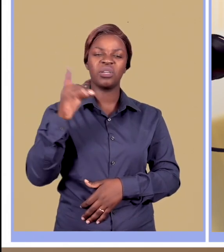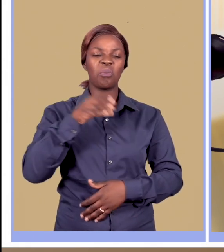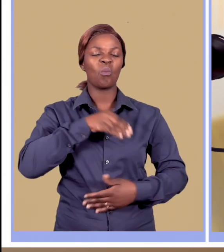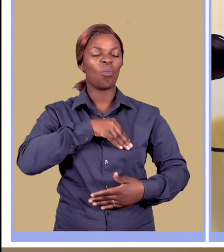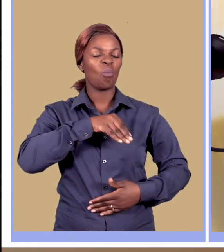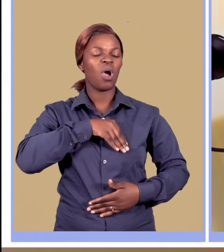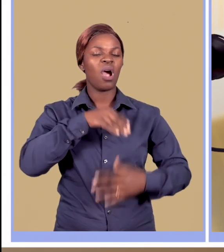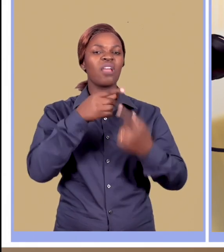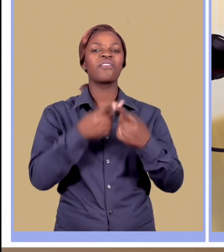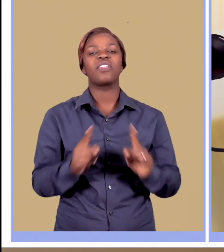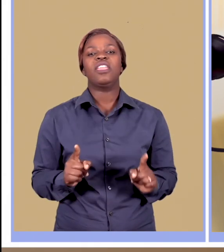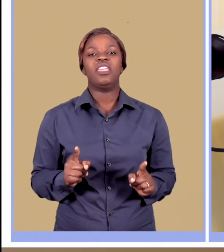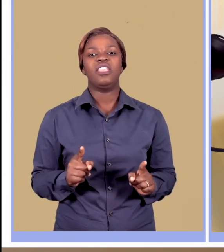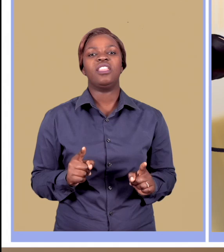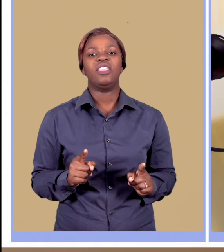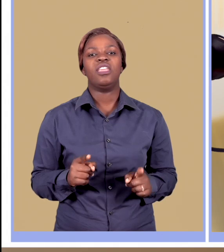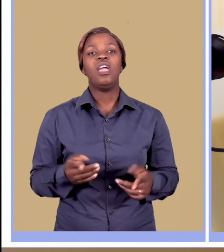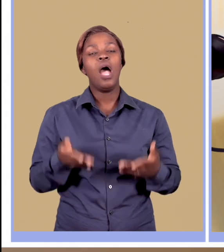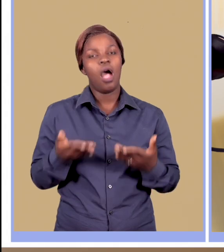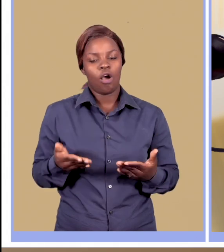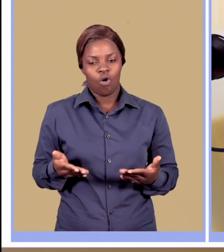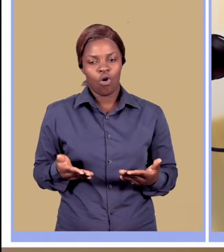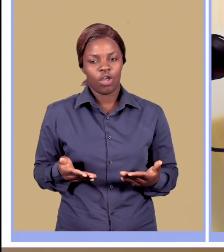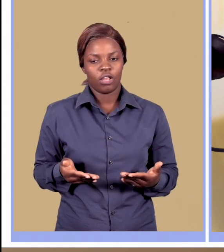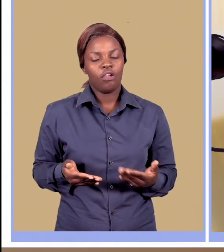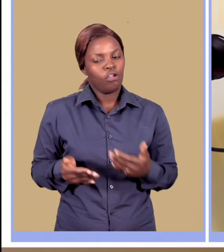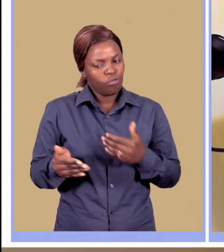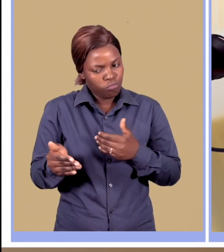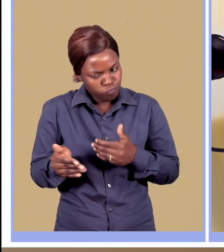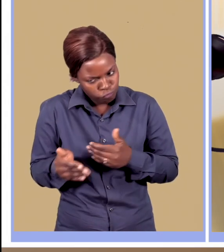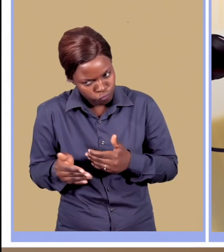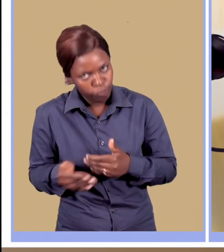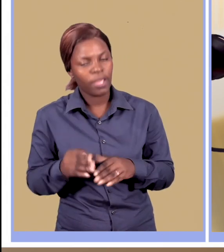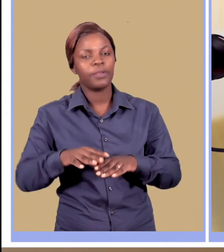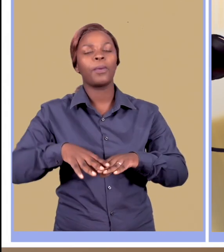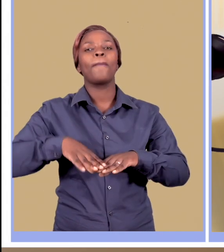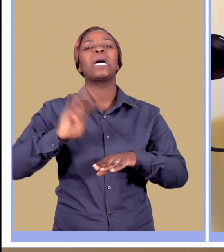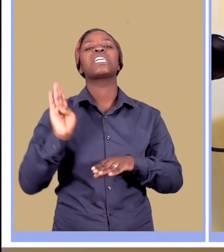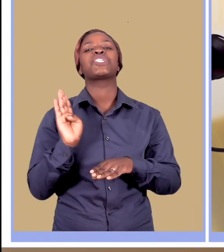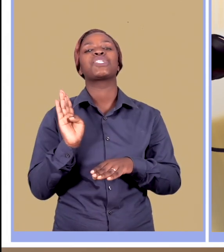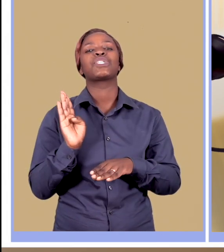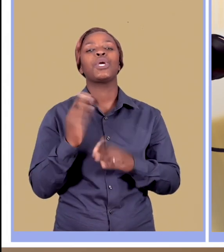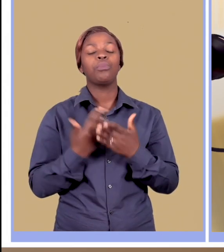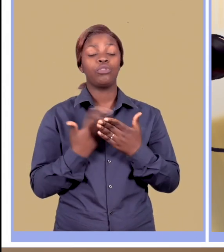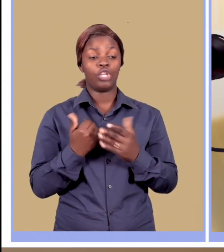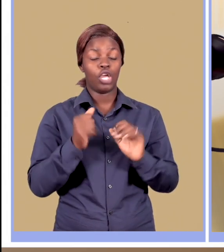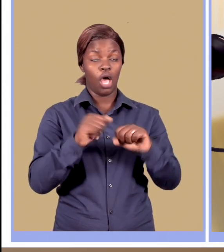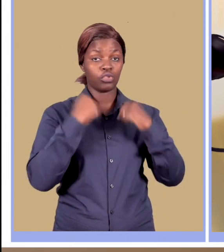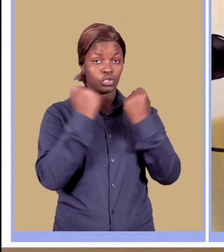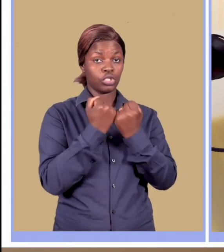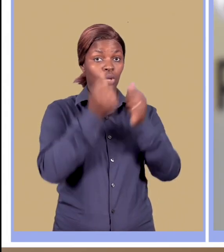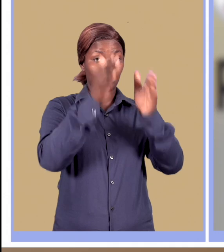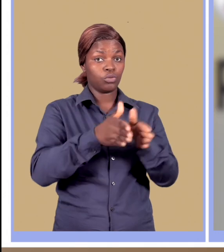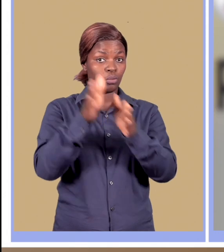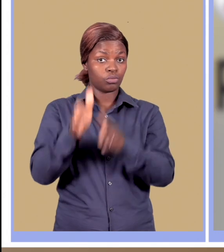ser um pouco diferente, está a haver maior aproximação, assim como o próprio movimento das pessoas com